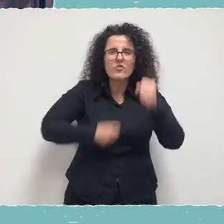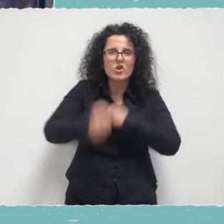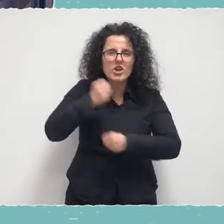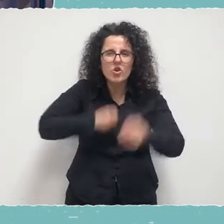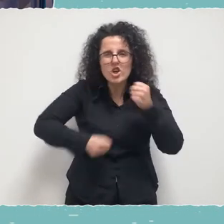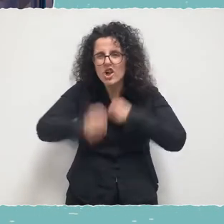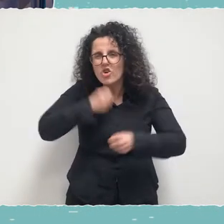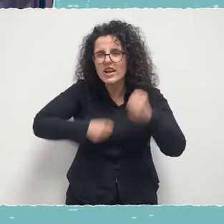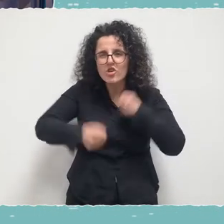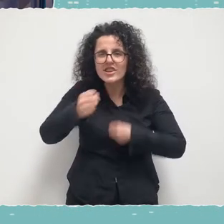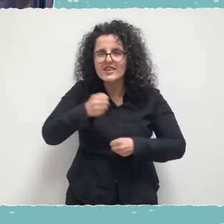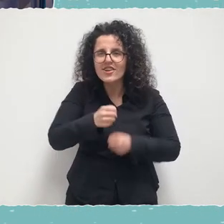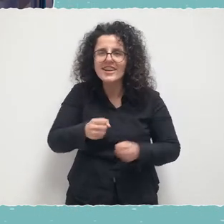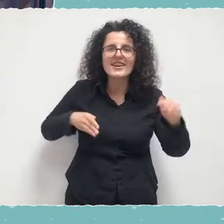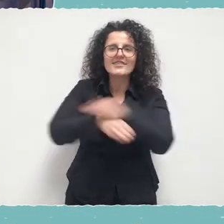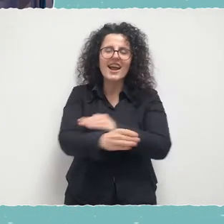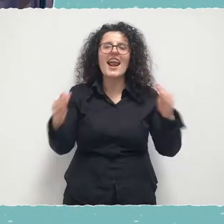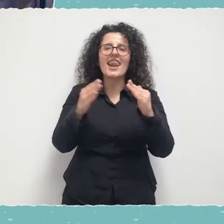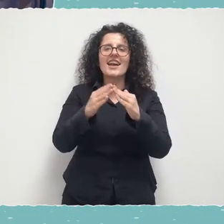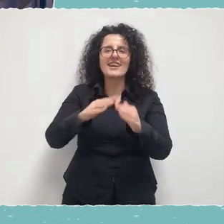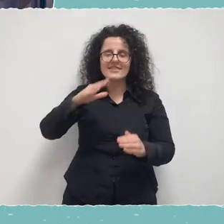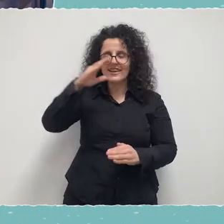E o porquiño pequeno, o porquiño mediano foron